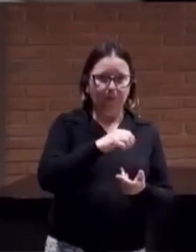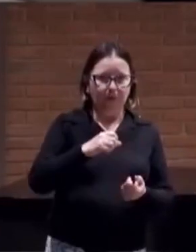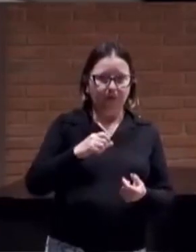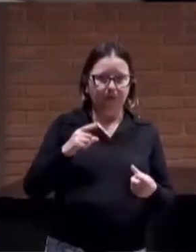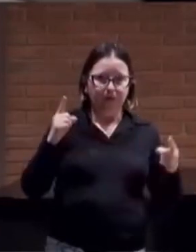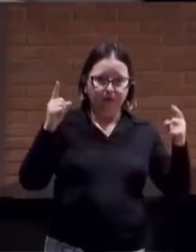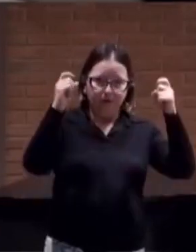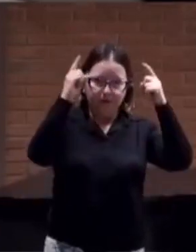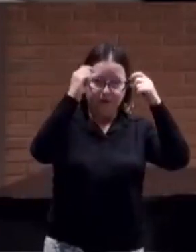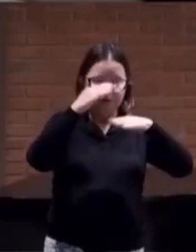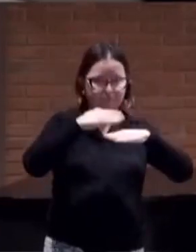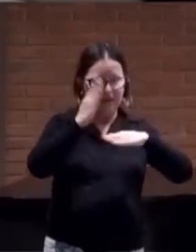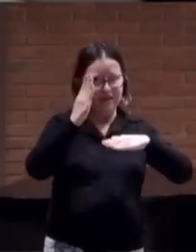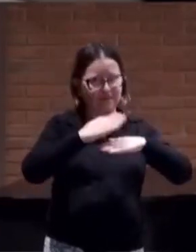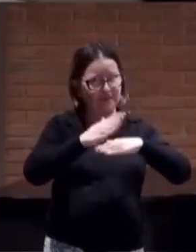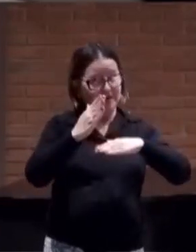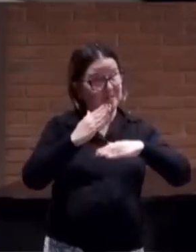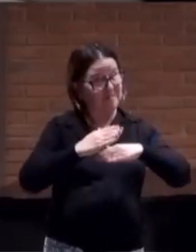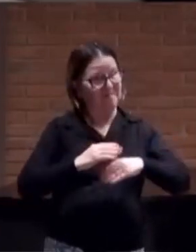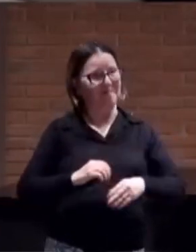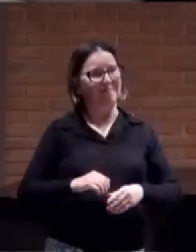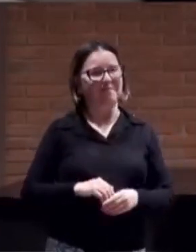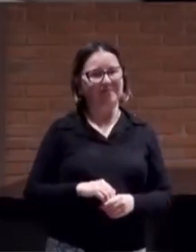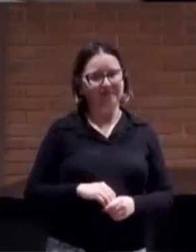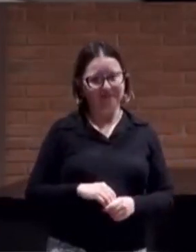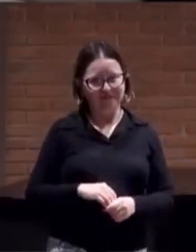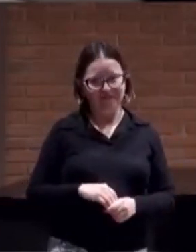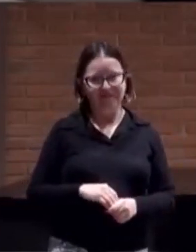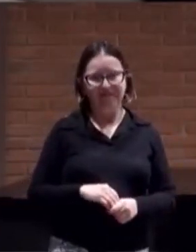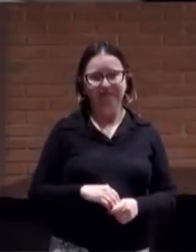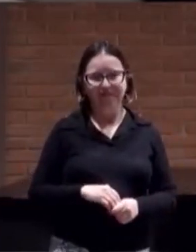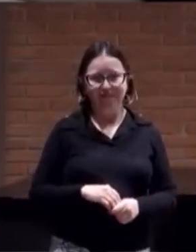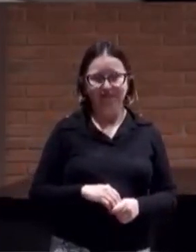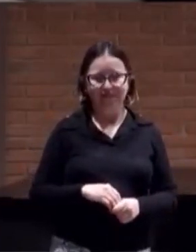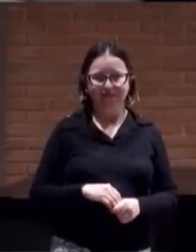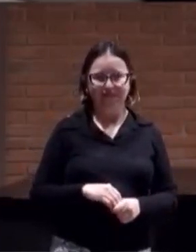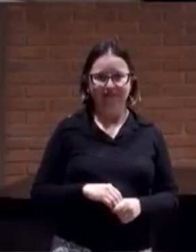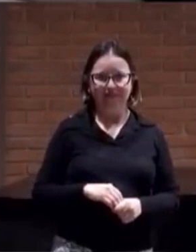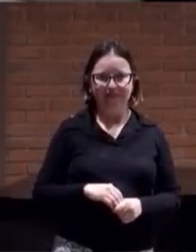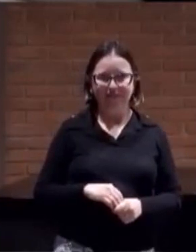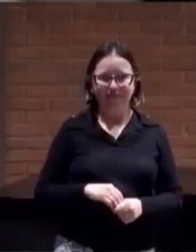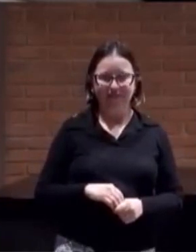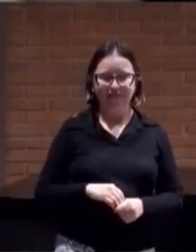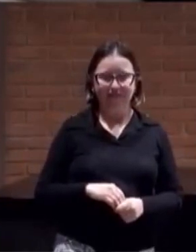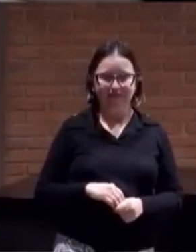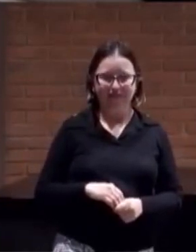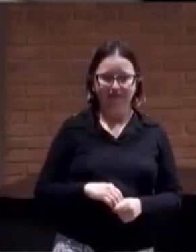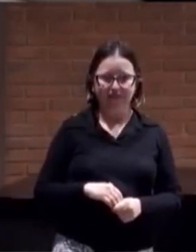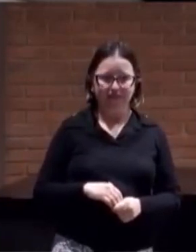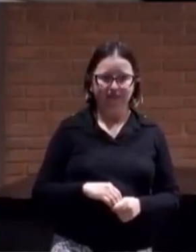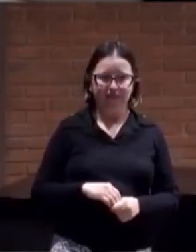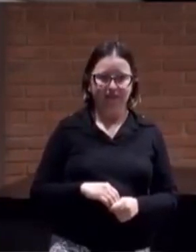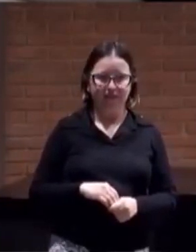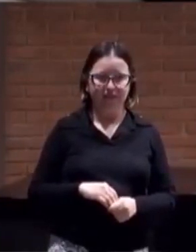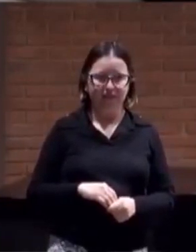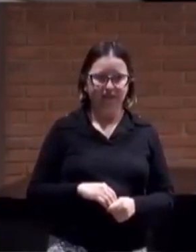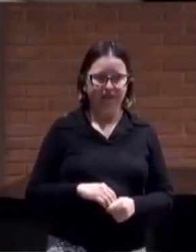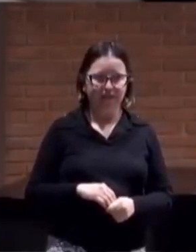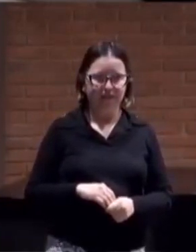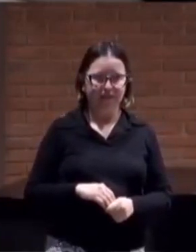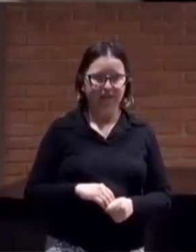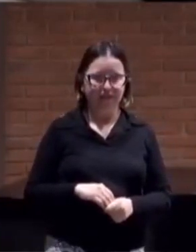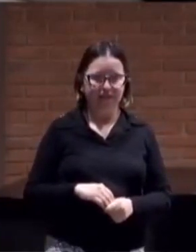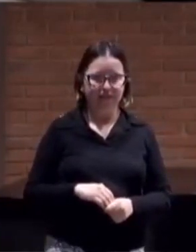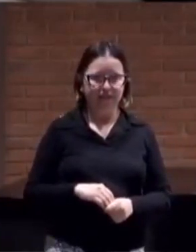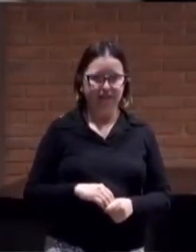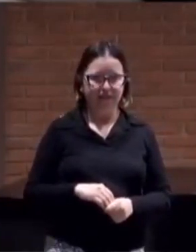mais. Vai apertar. E vai escorraçar. Porque quando você bota barro aqui